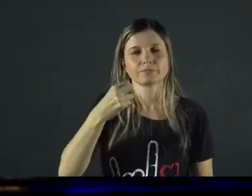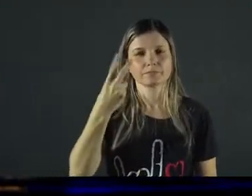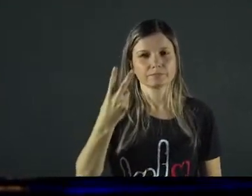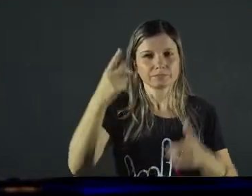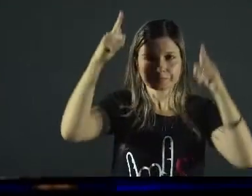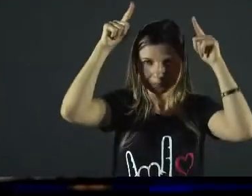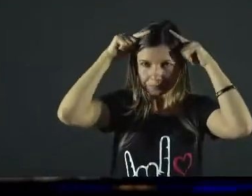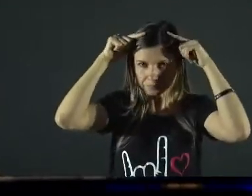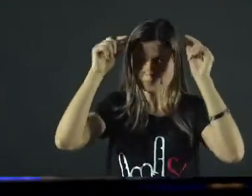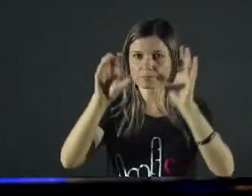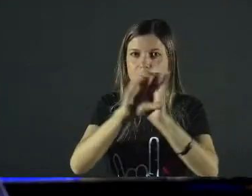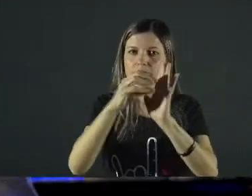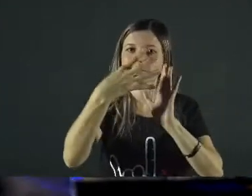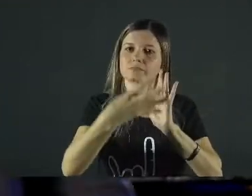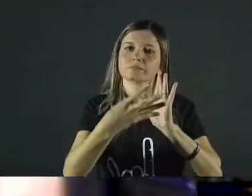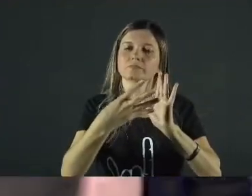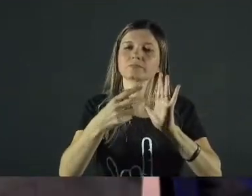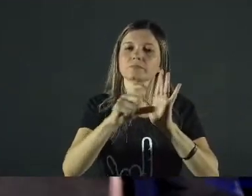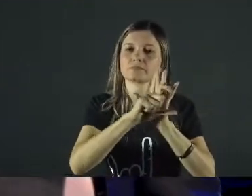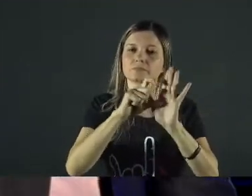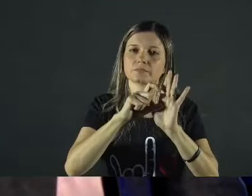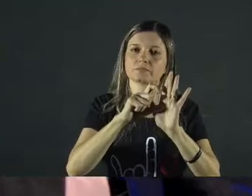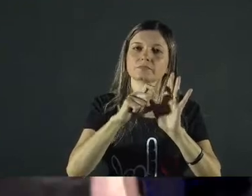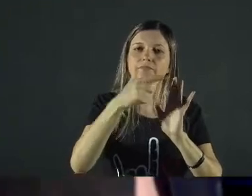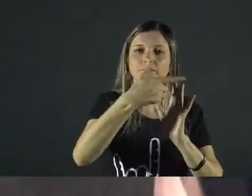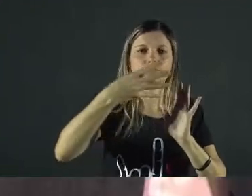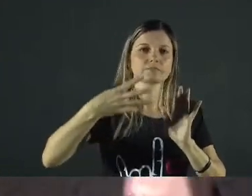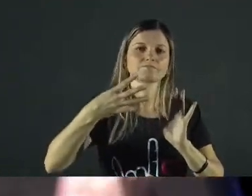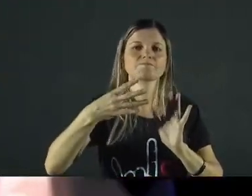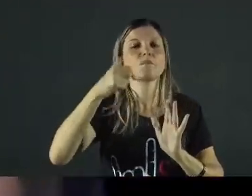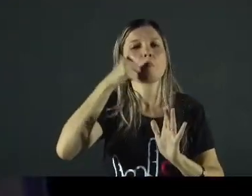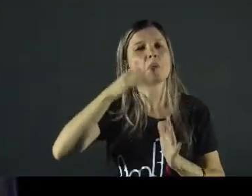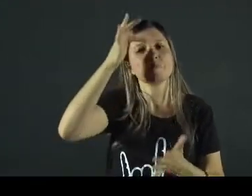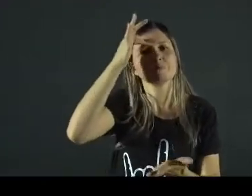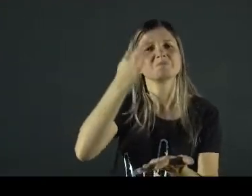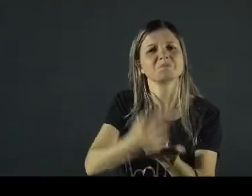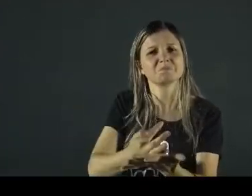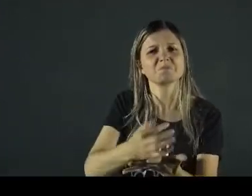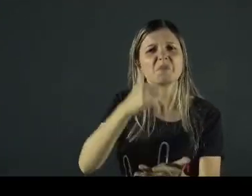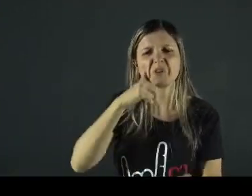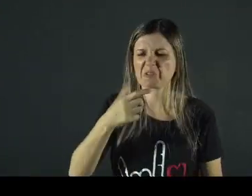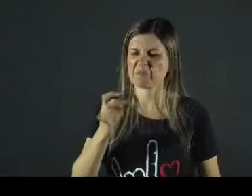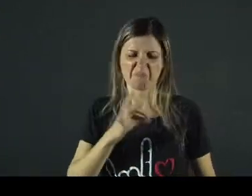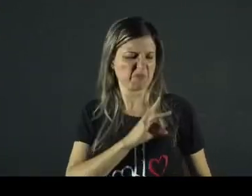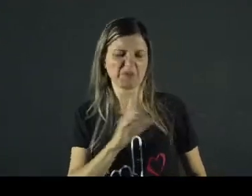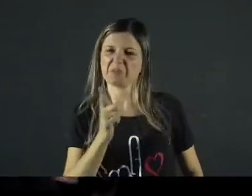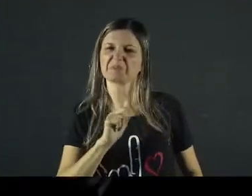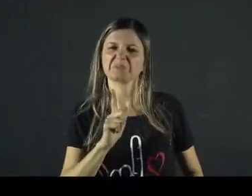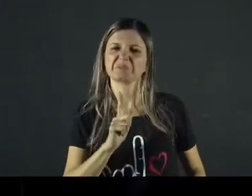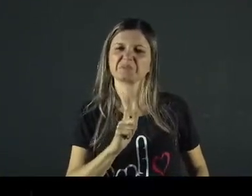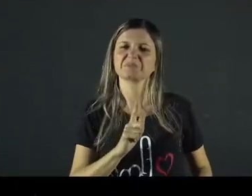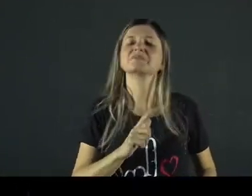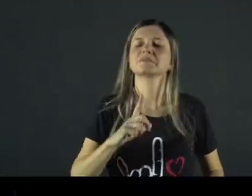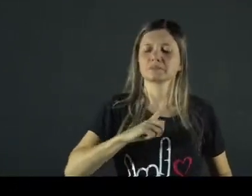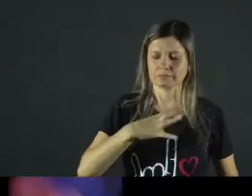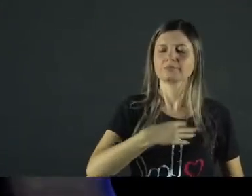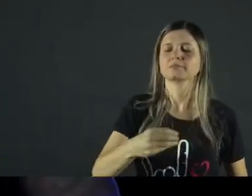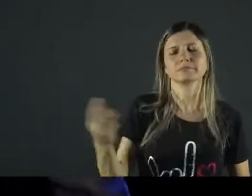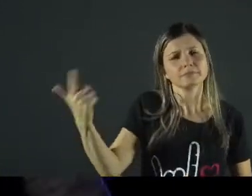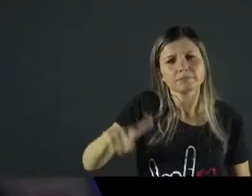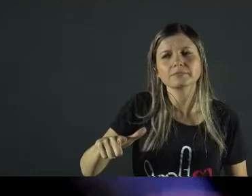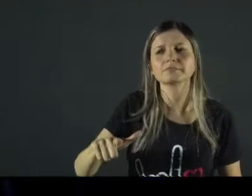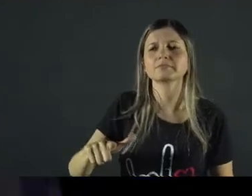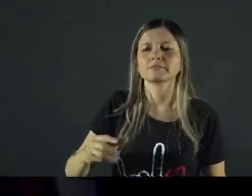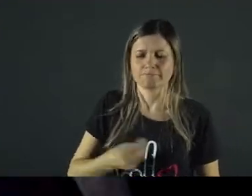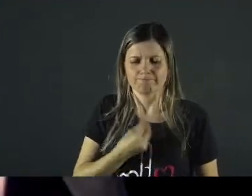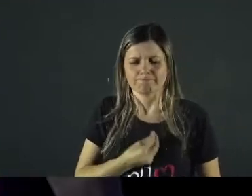capítulo 4, versículo 24, cita ela aqui, uma mulher de fé, uma mulher destemida, que teve o seu filho de volta, que teve a